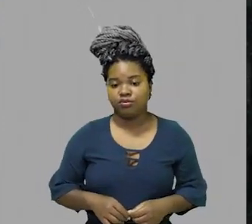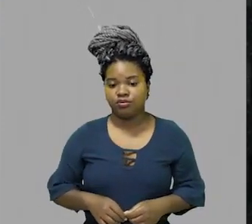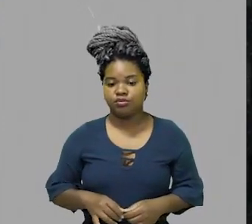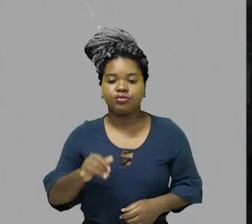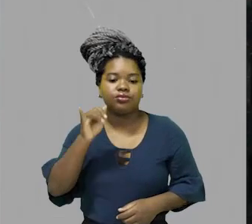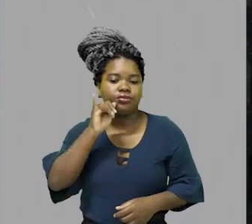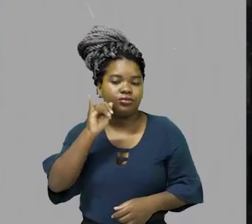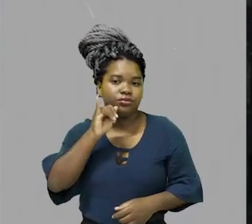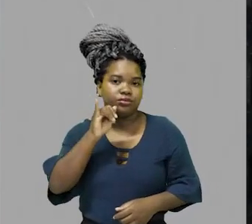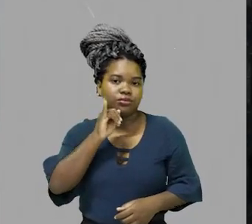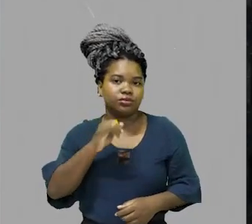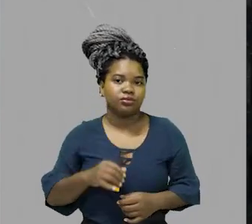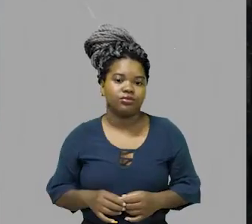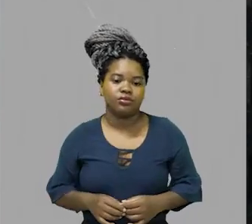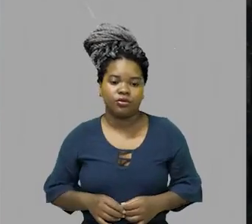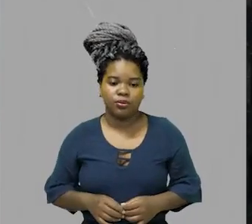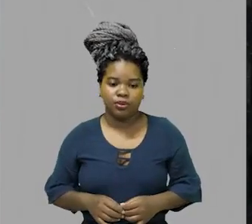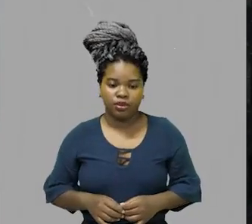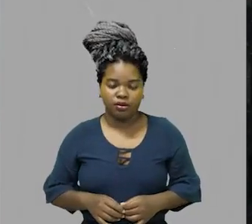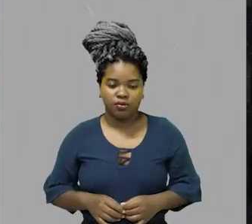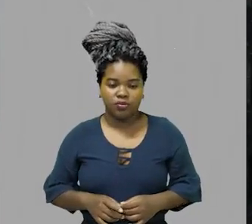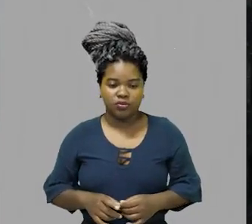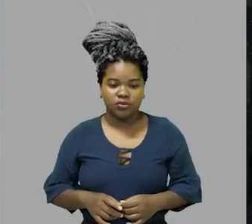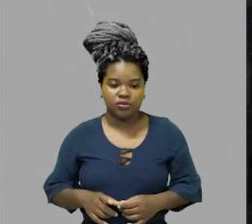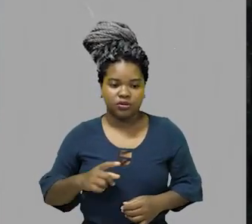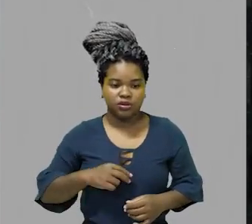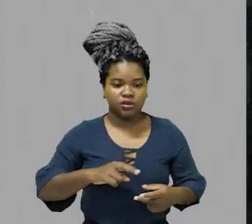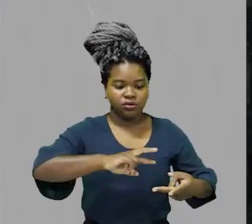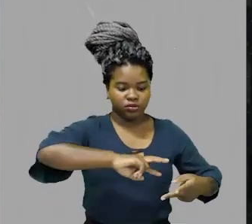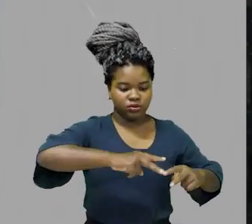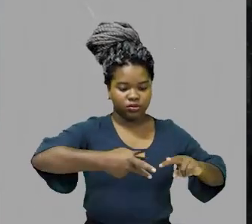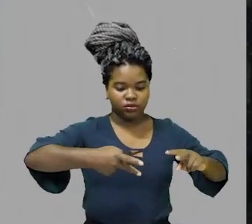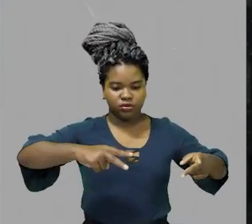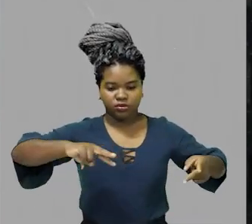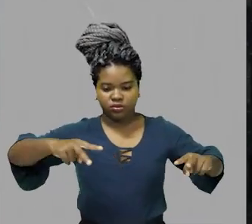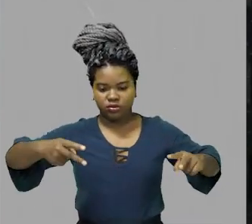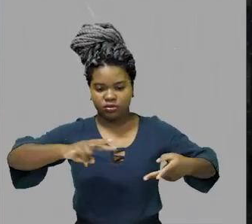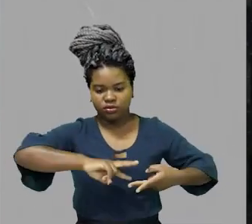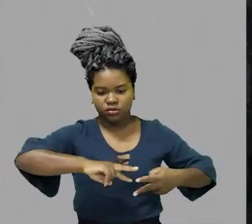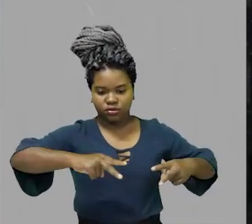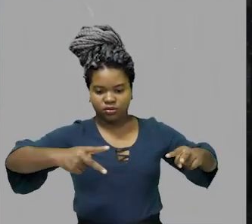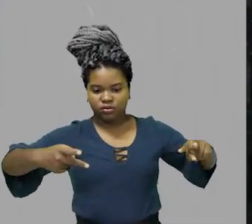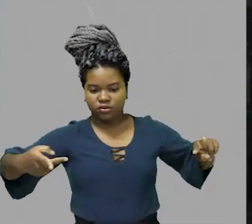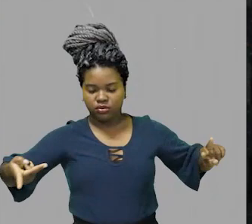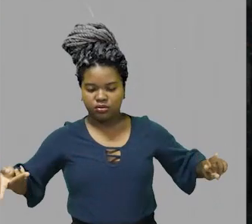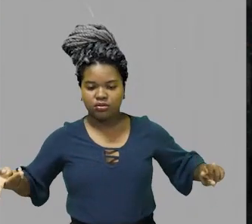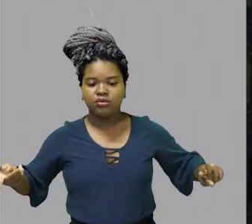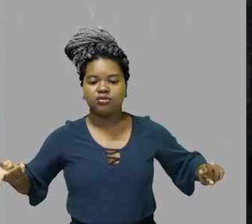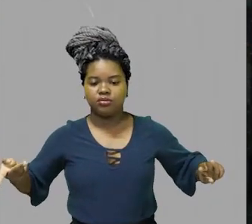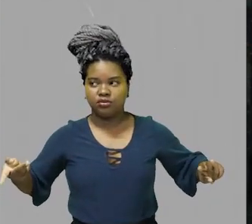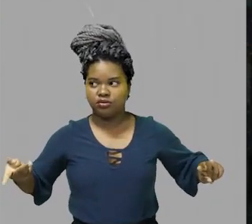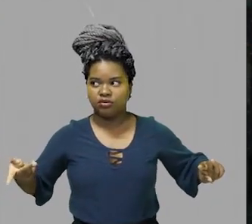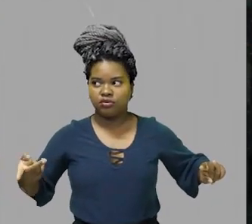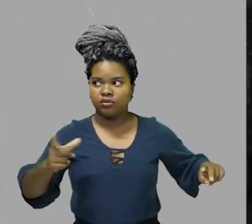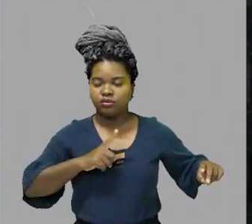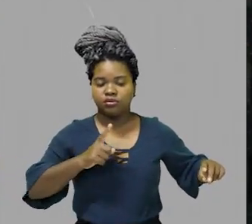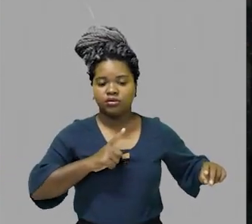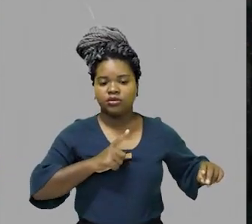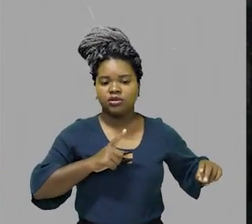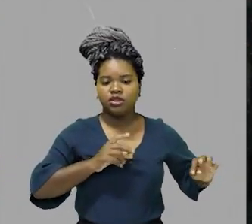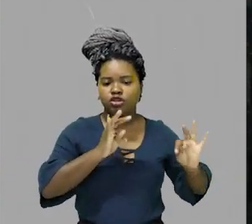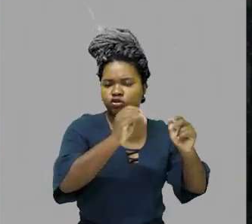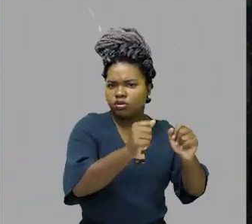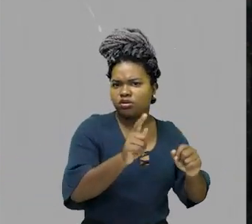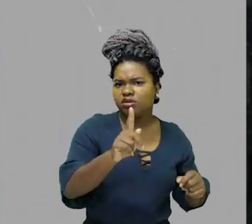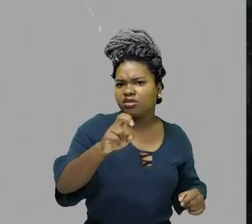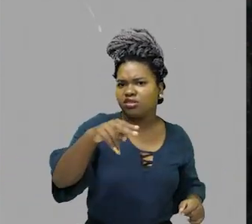Por exemplo, olha aqui, ó, eu tenho a fita de DNA. Eu tenho aqui, ó, na fita de DNA, o meu gene. Tudo isso